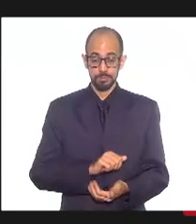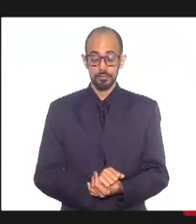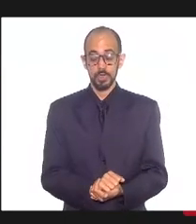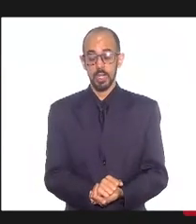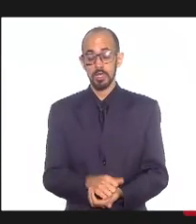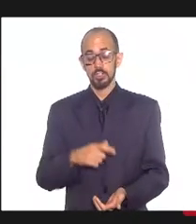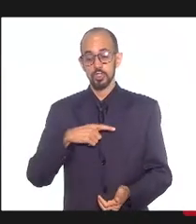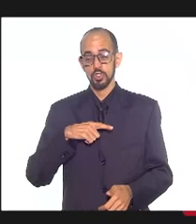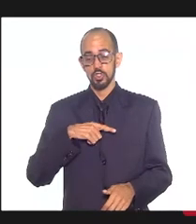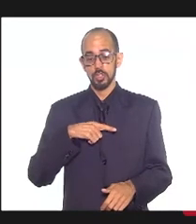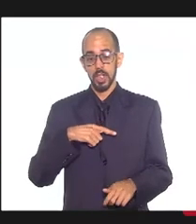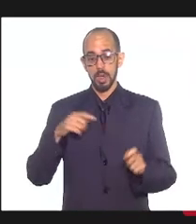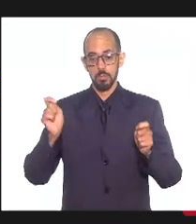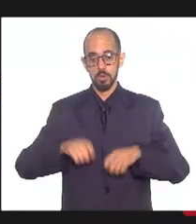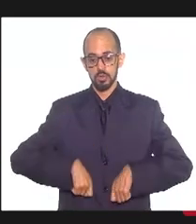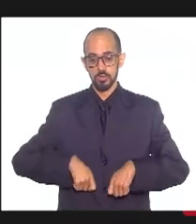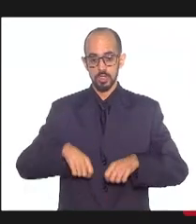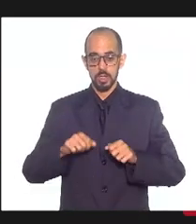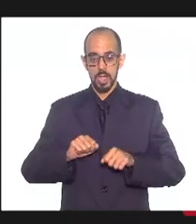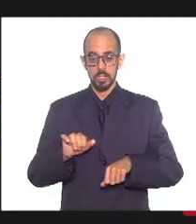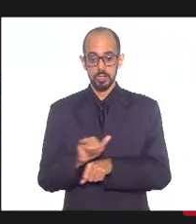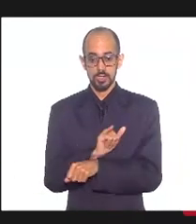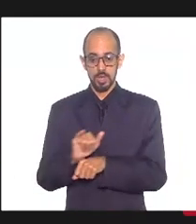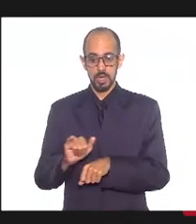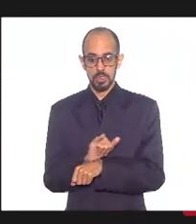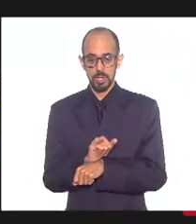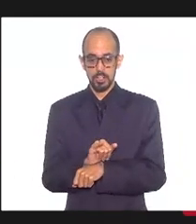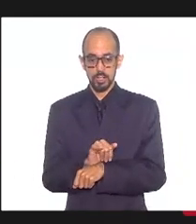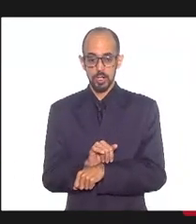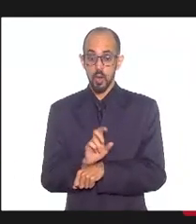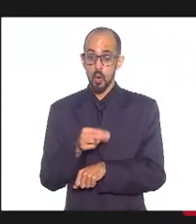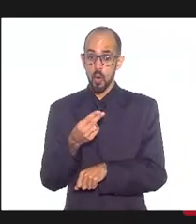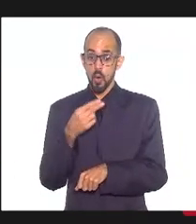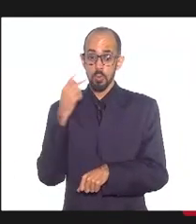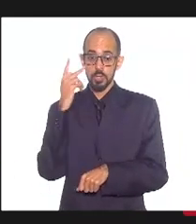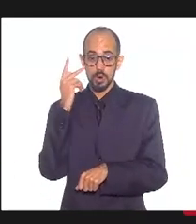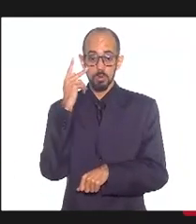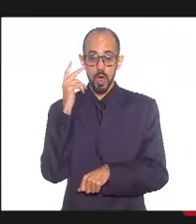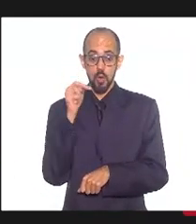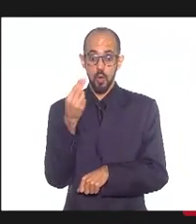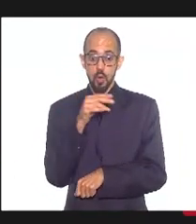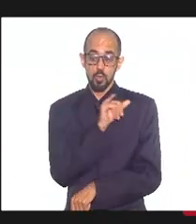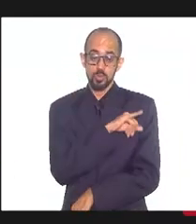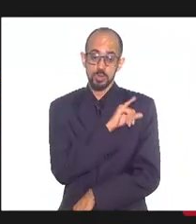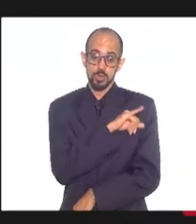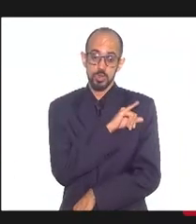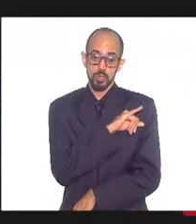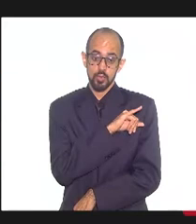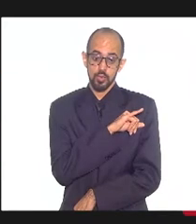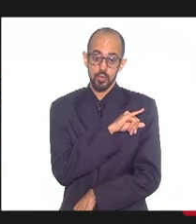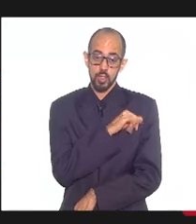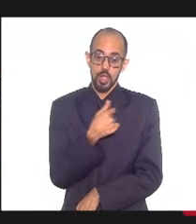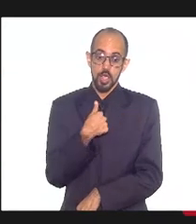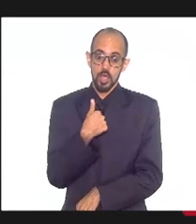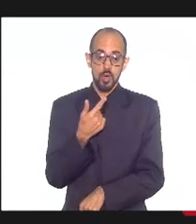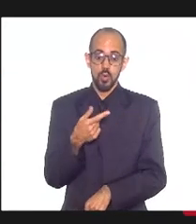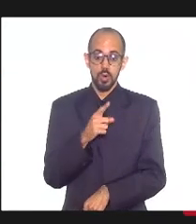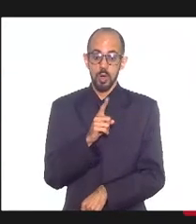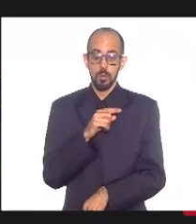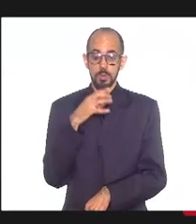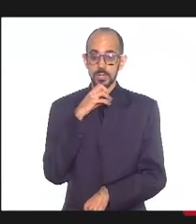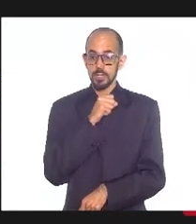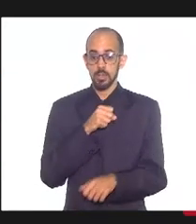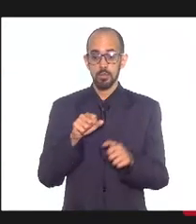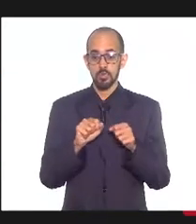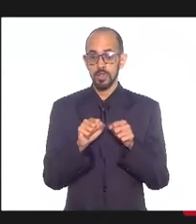grande. As alternativas de trazer esse gás seria para São Paulo ou seria para o Rio de Janeiro. Eu não vejo lógica econômica trazer esse gás para